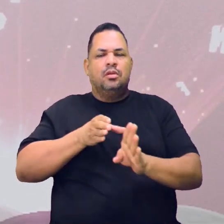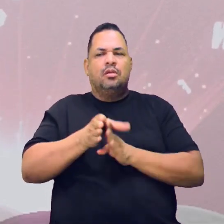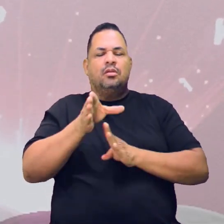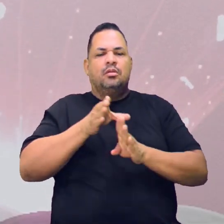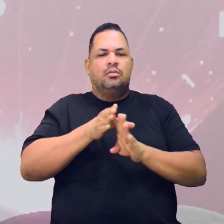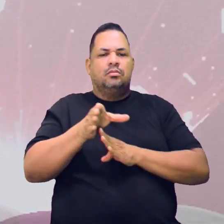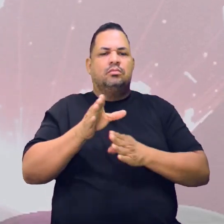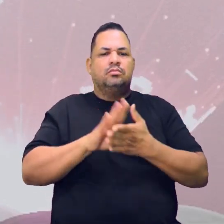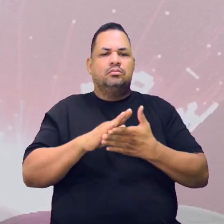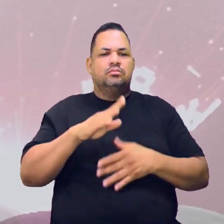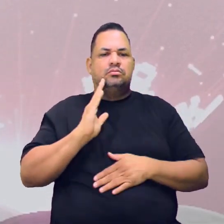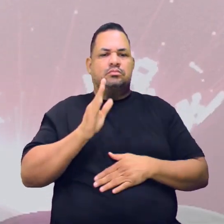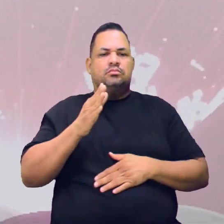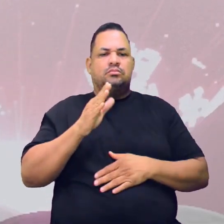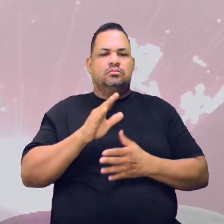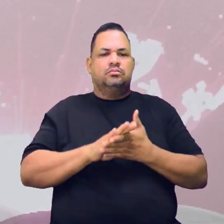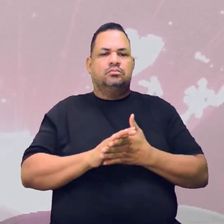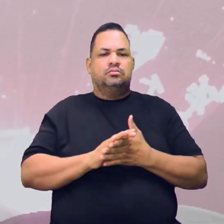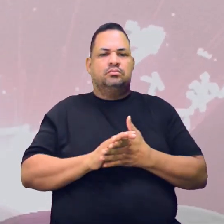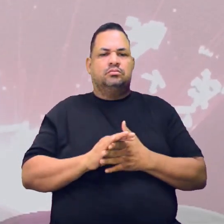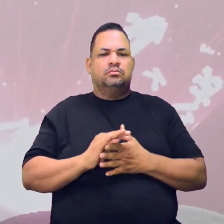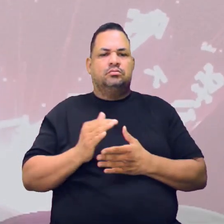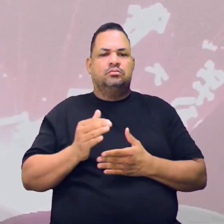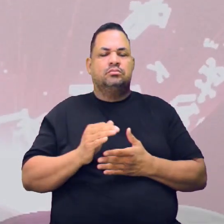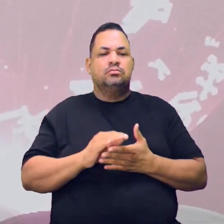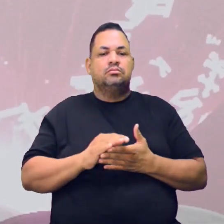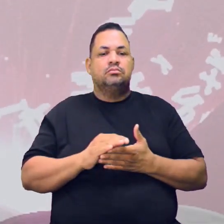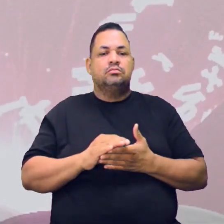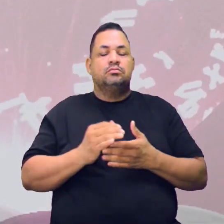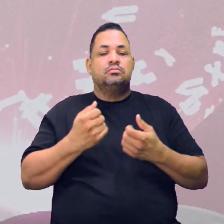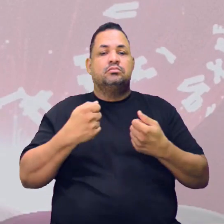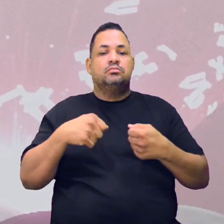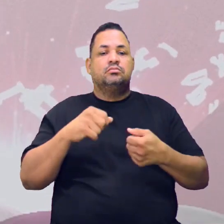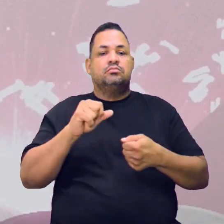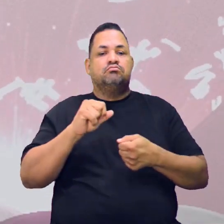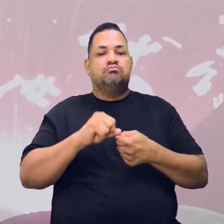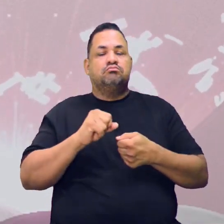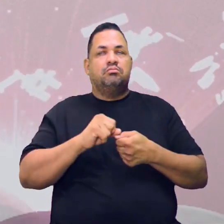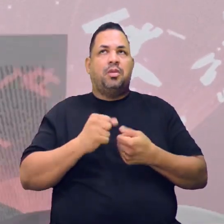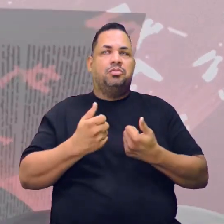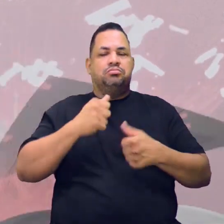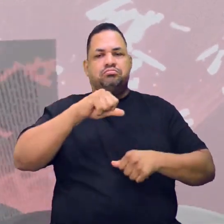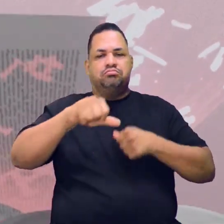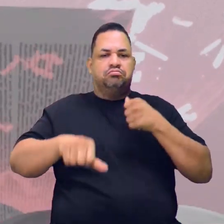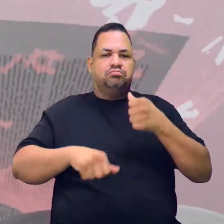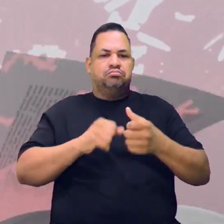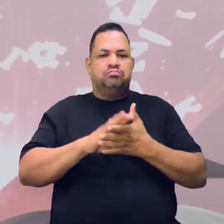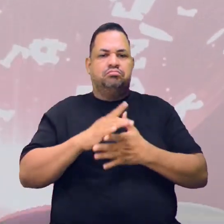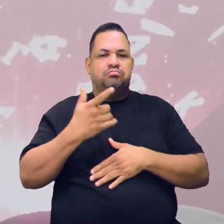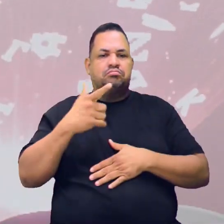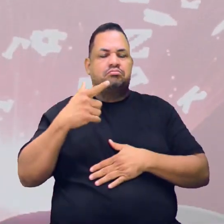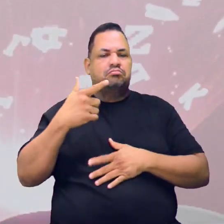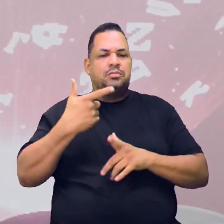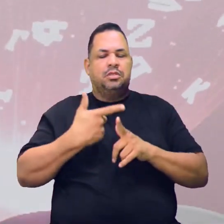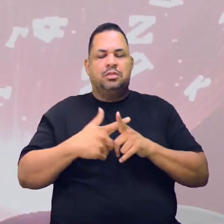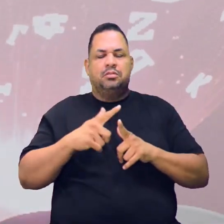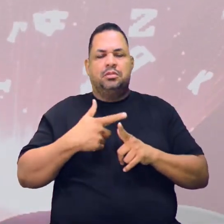orientar. Já fala tudo, vai te instruir. E você pode fazer alguma mudança que não sofrerá